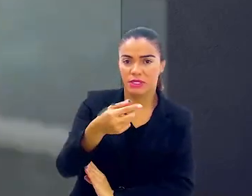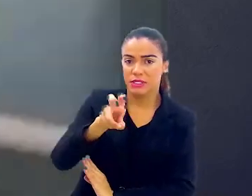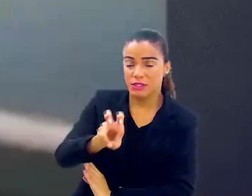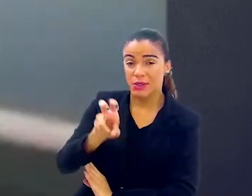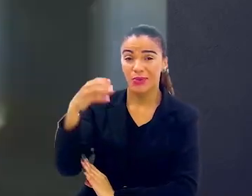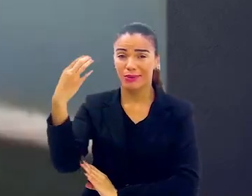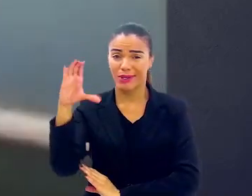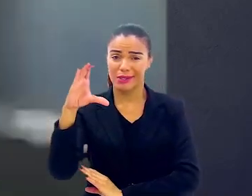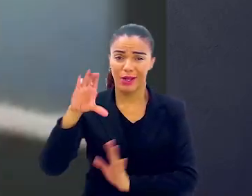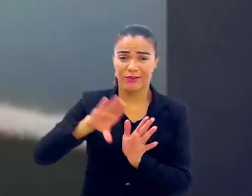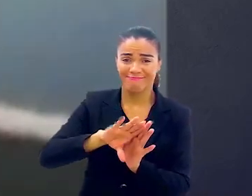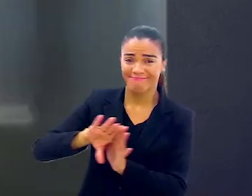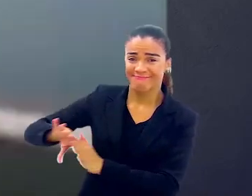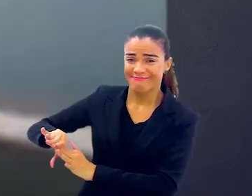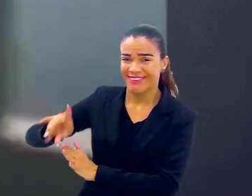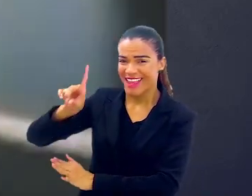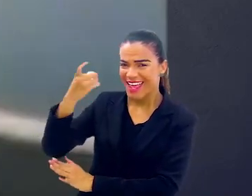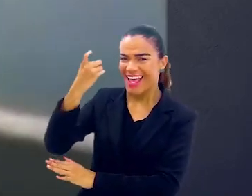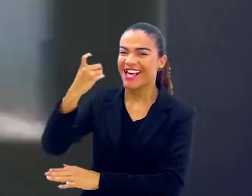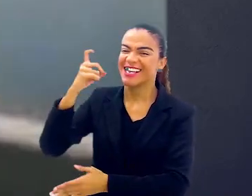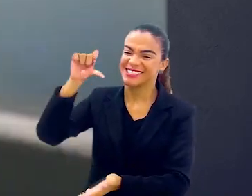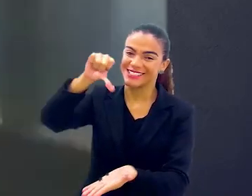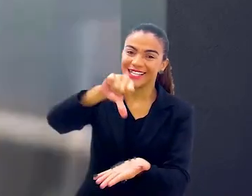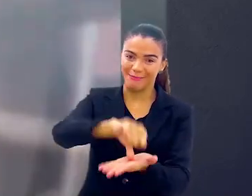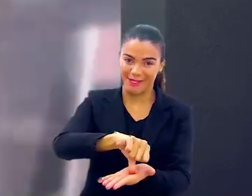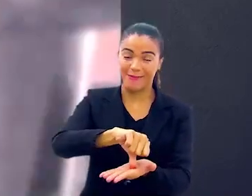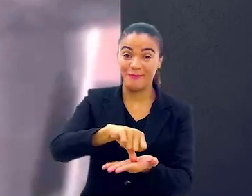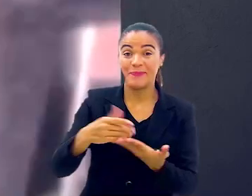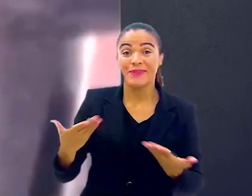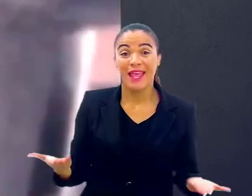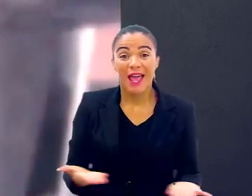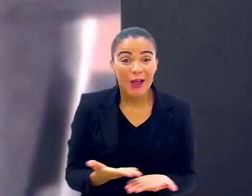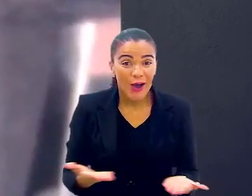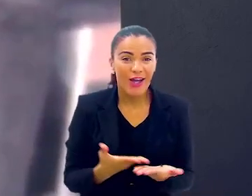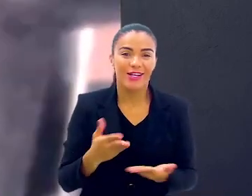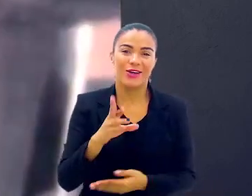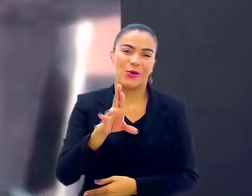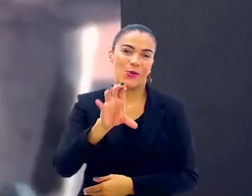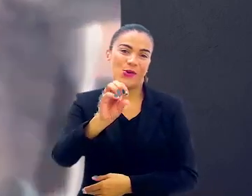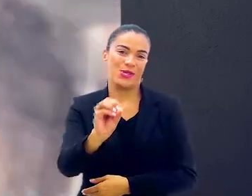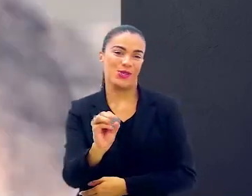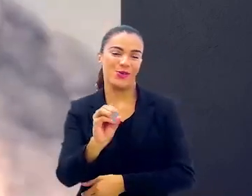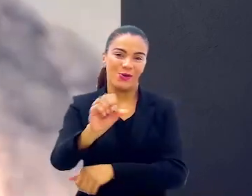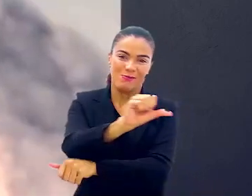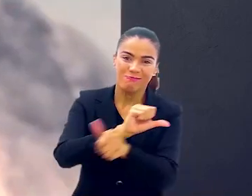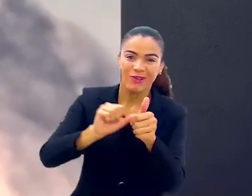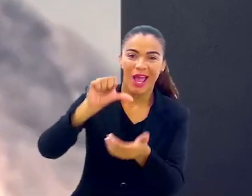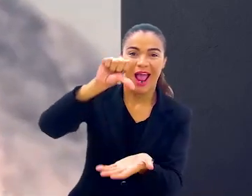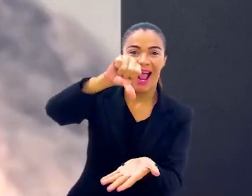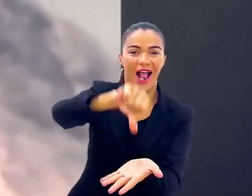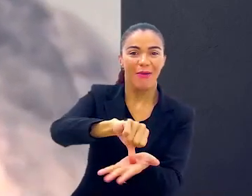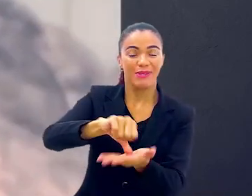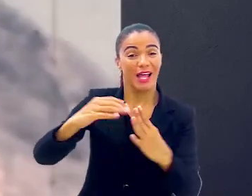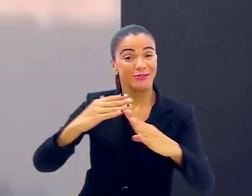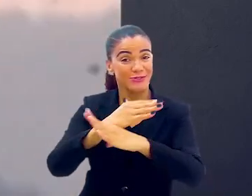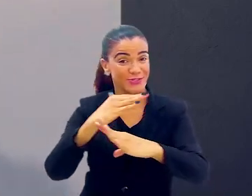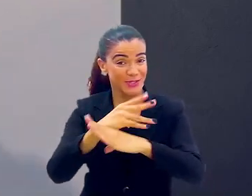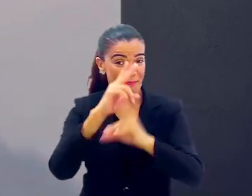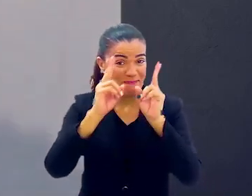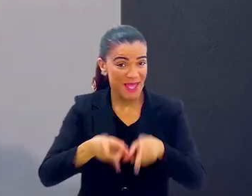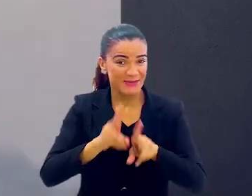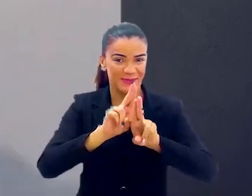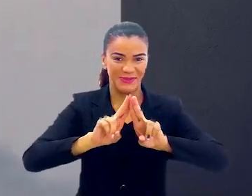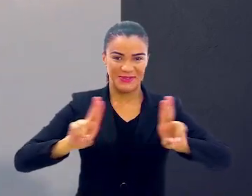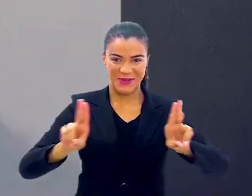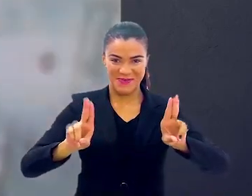1975, Niterói deixa de ser a antiga capital e o estado do Rio de Janeiro passa a ter como capital a cidade de